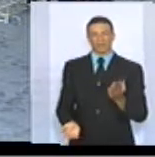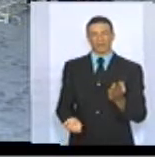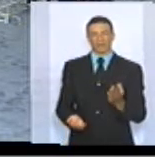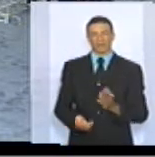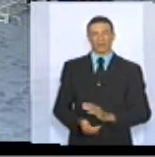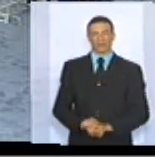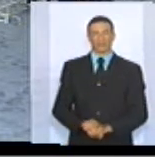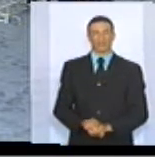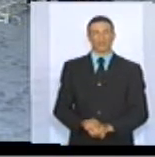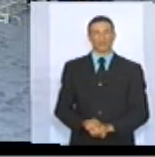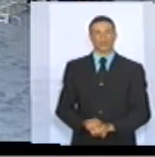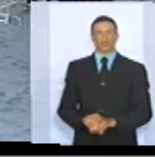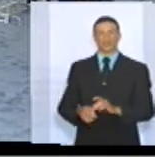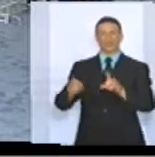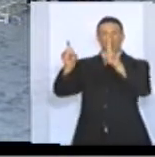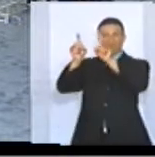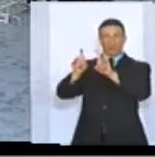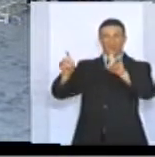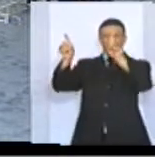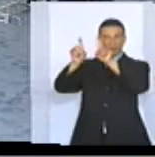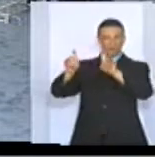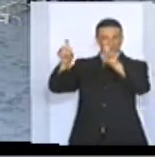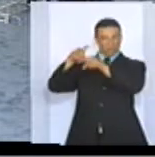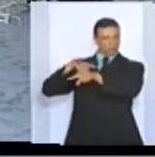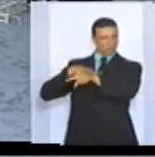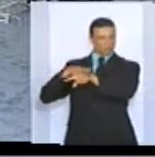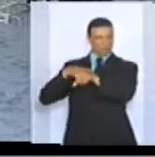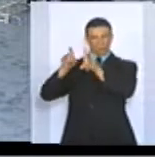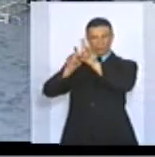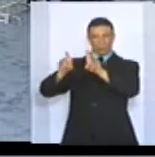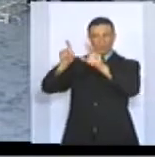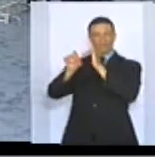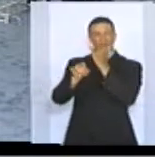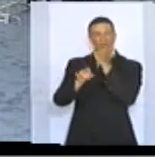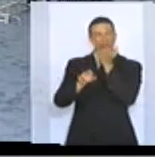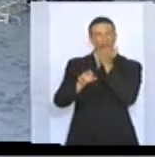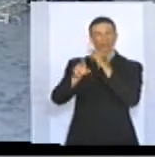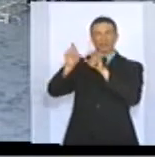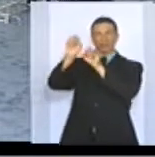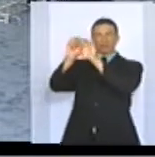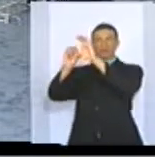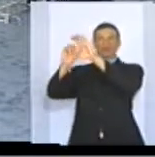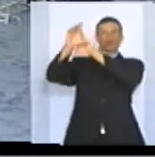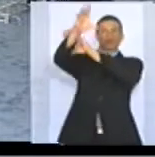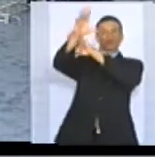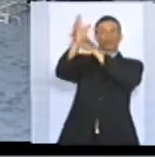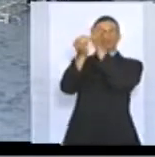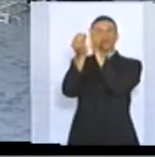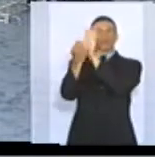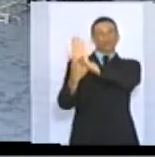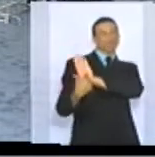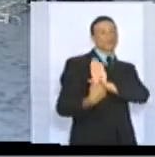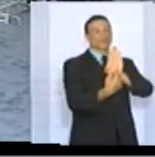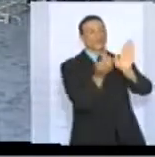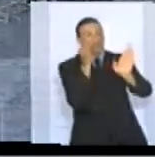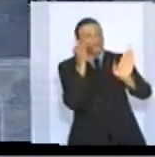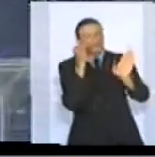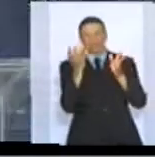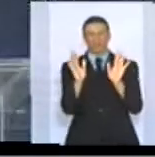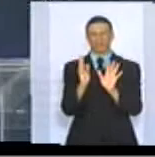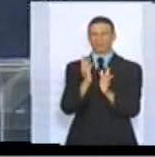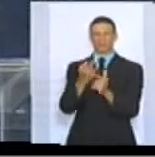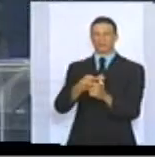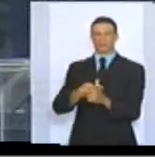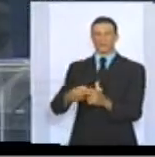Aqui na tela do computador nós temos. Tá, não, só perco a referência de como passar para vocês. Mas tudo bem, eu vou seguir aqui. O